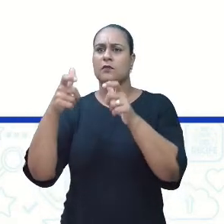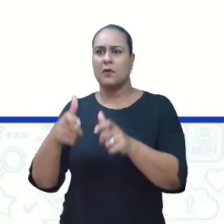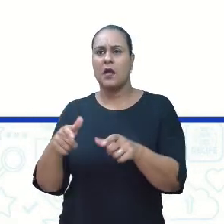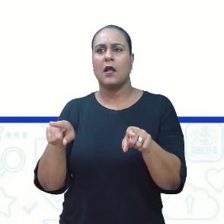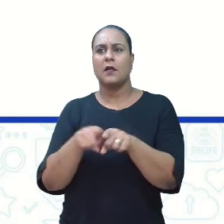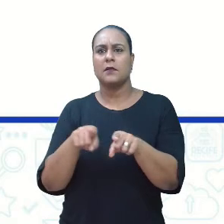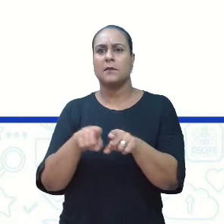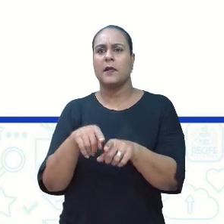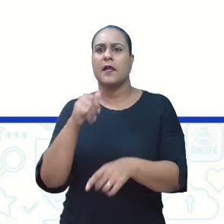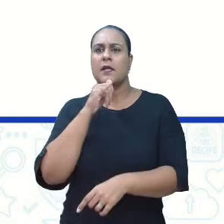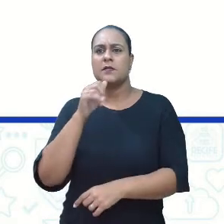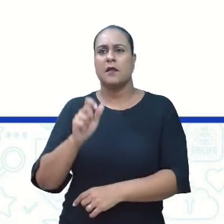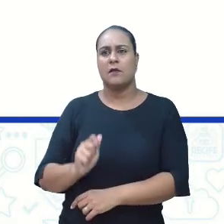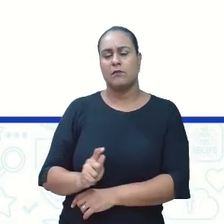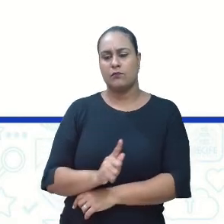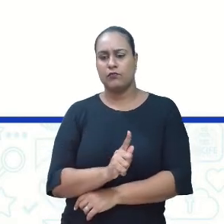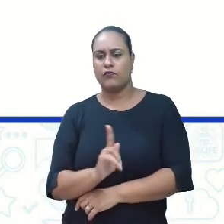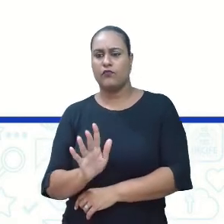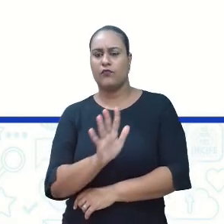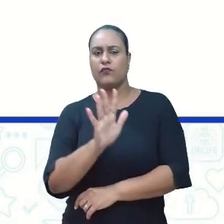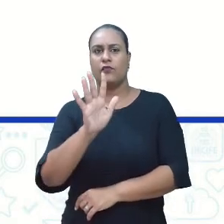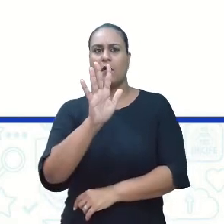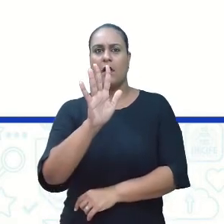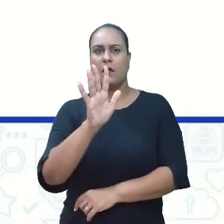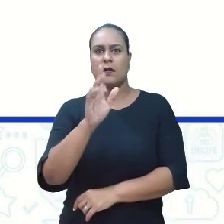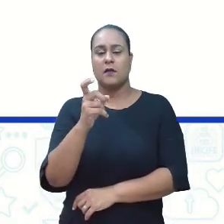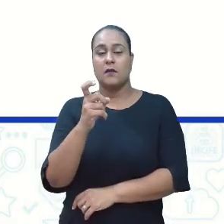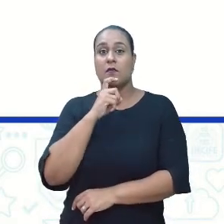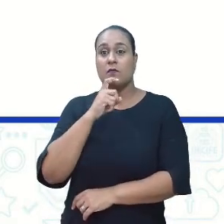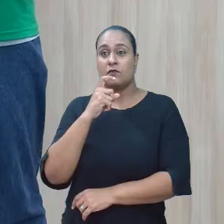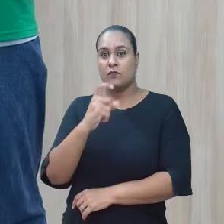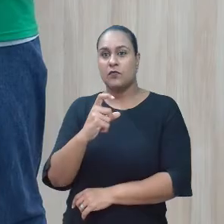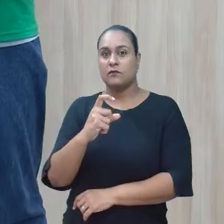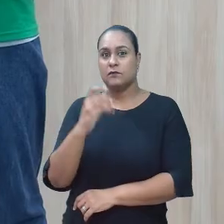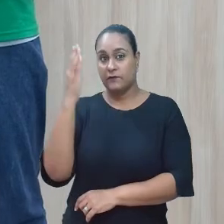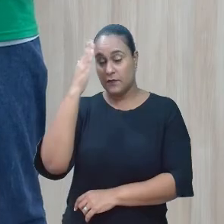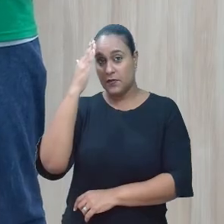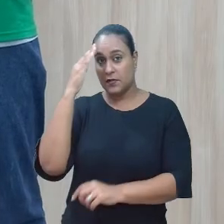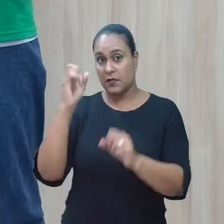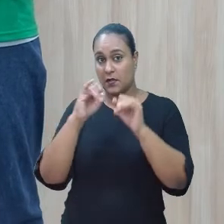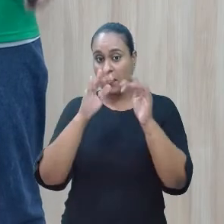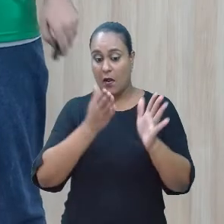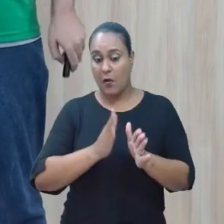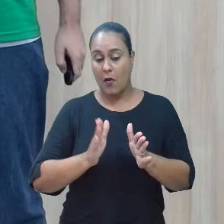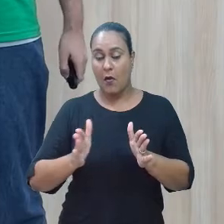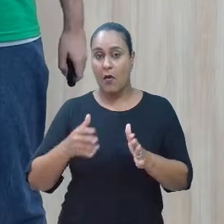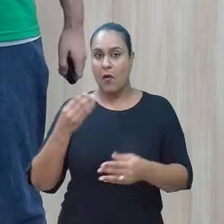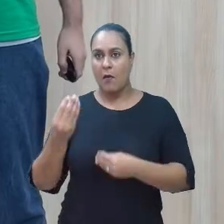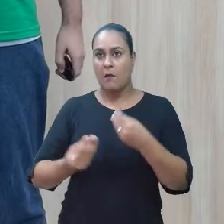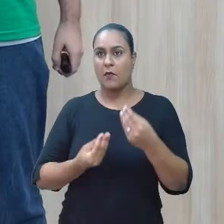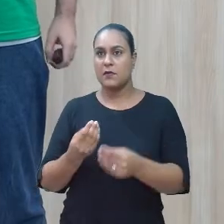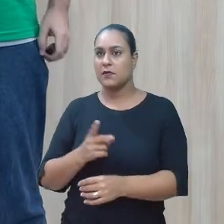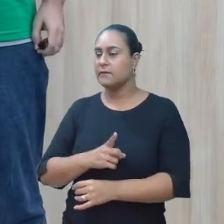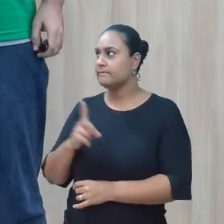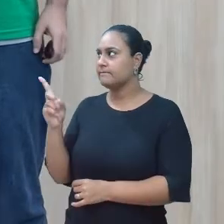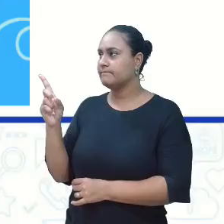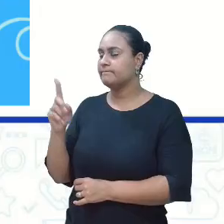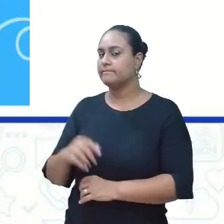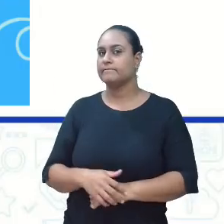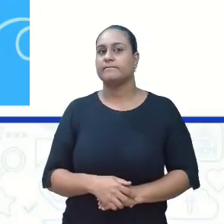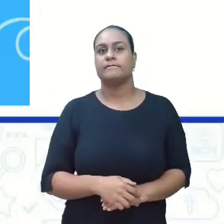quando evapora, sólido, quando congela, e líquido. Vamos entender esse processozinho aqui no próximo slide. Ó. Acompanha aí.